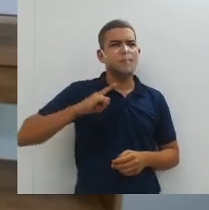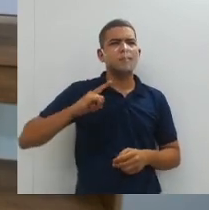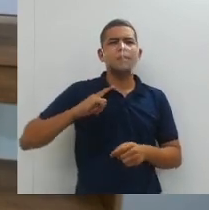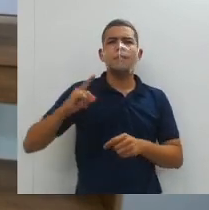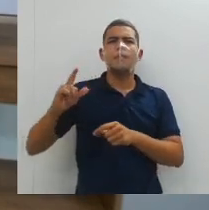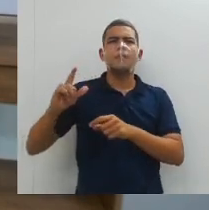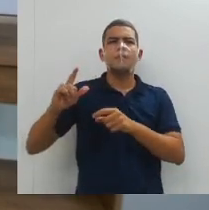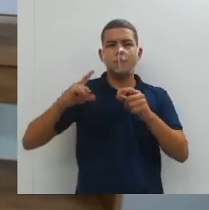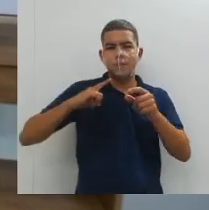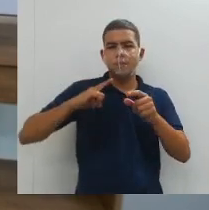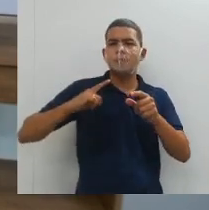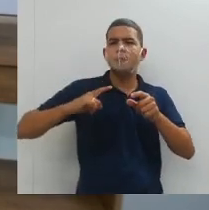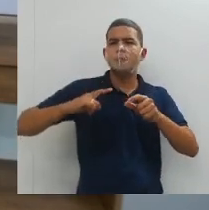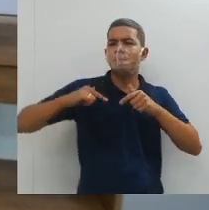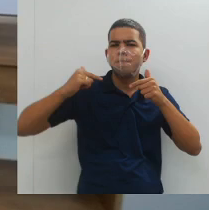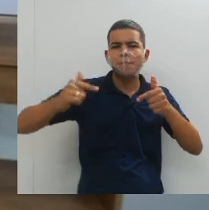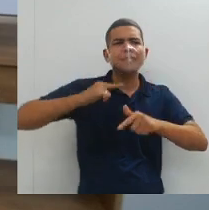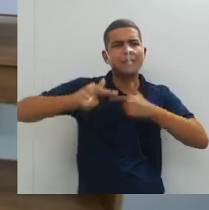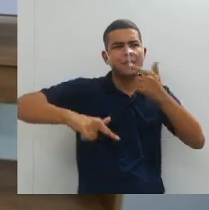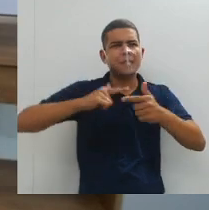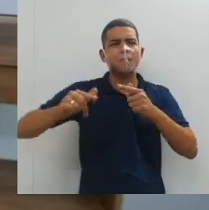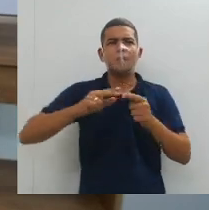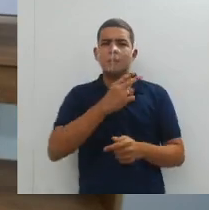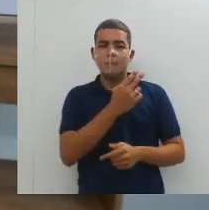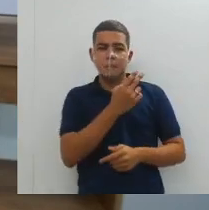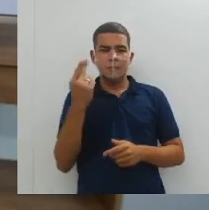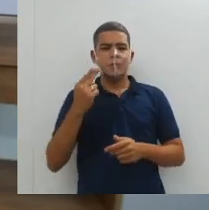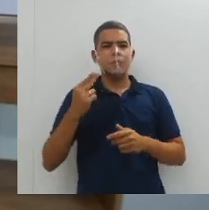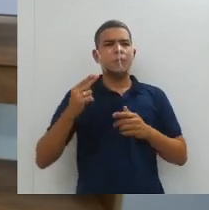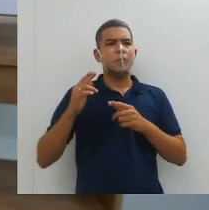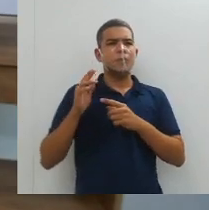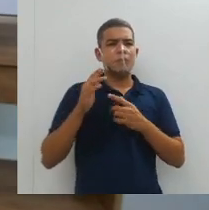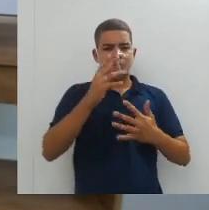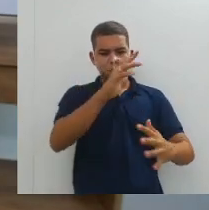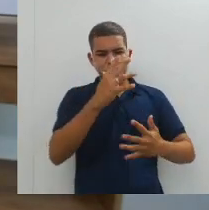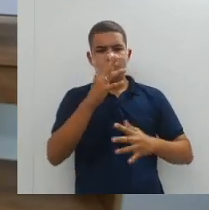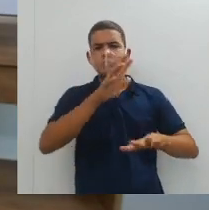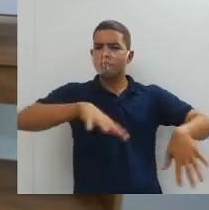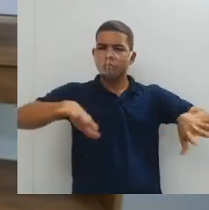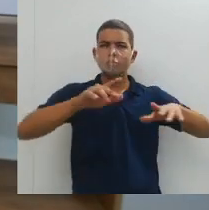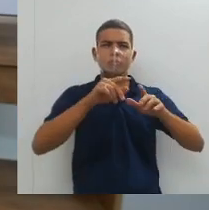de todos. Então, essa é a ideia de poder,